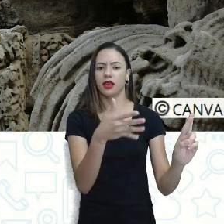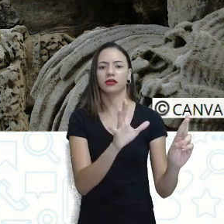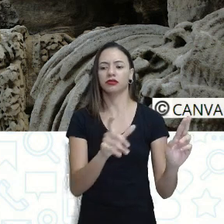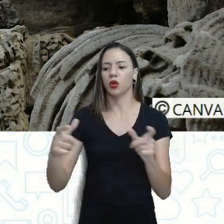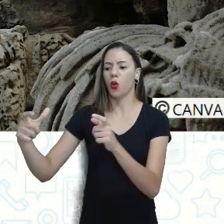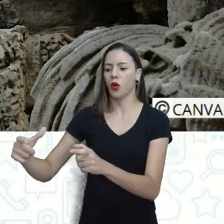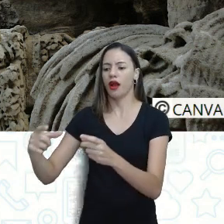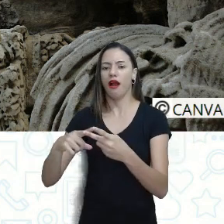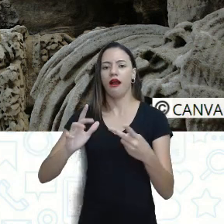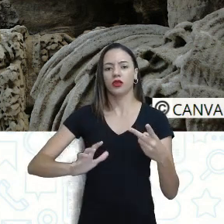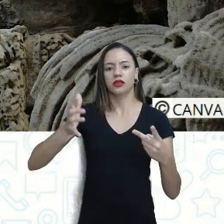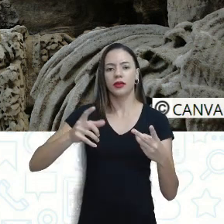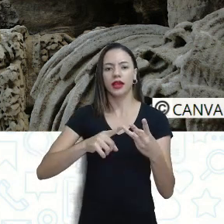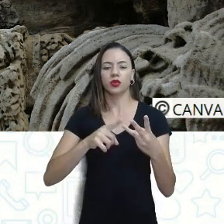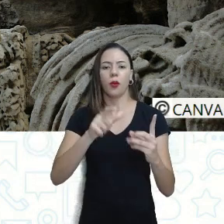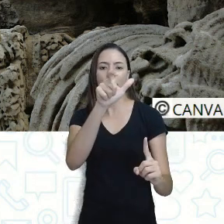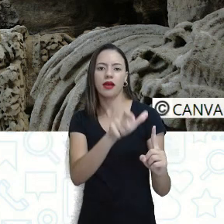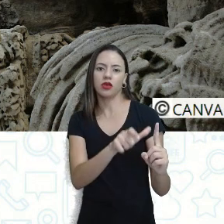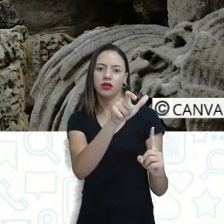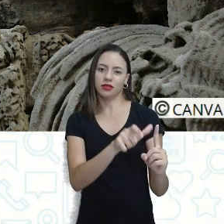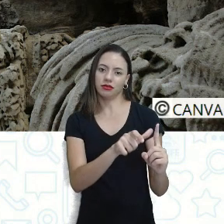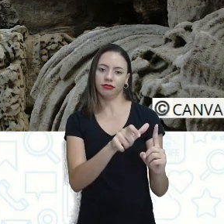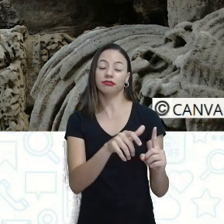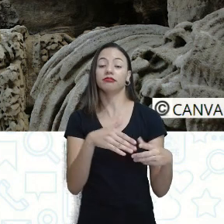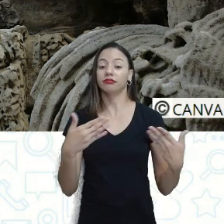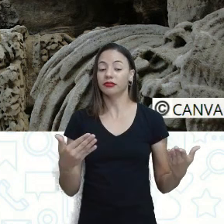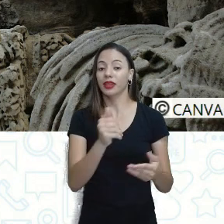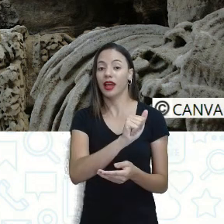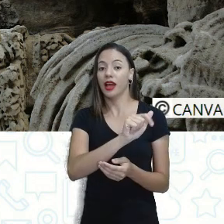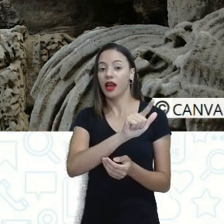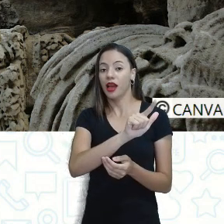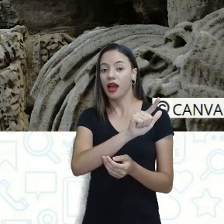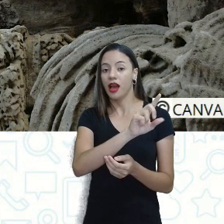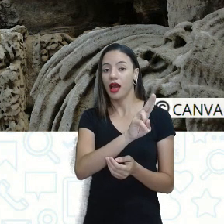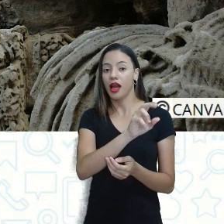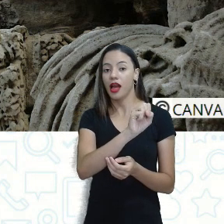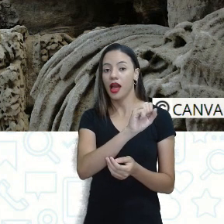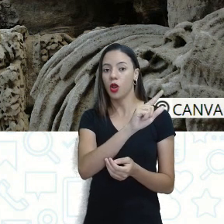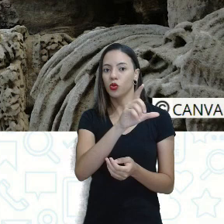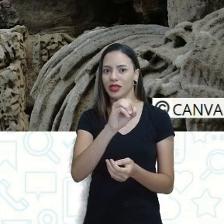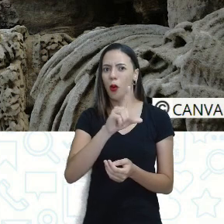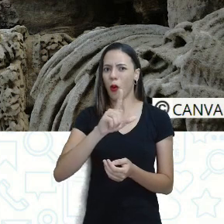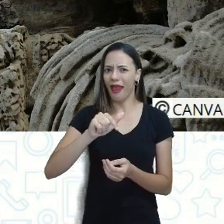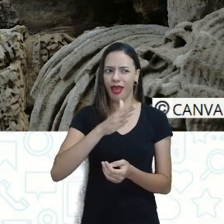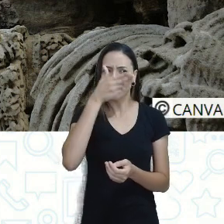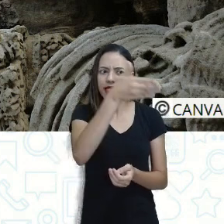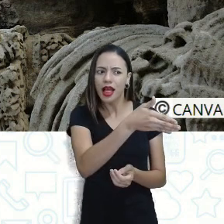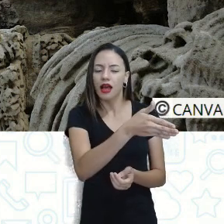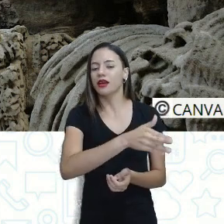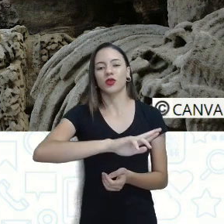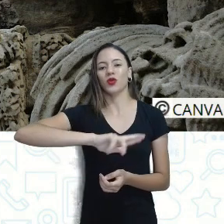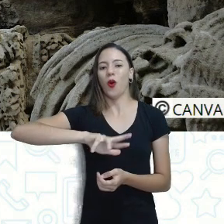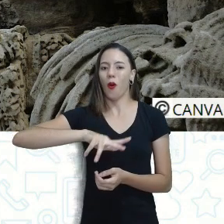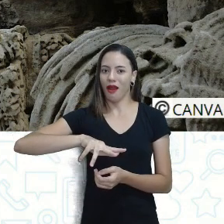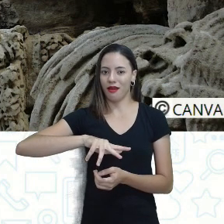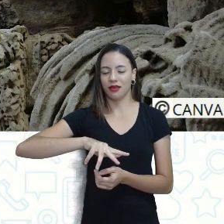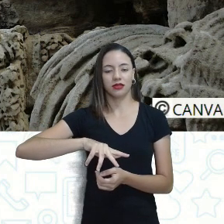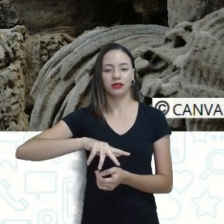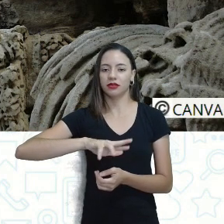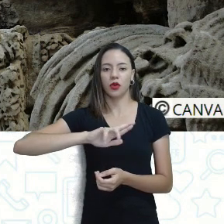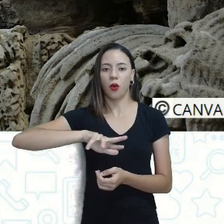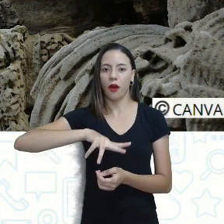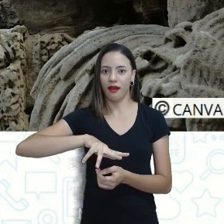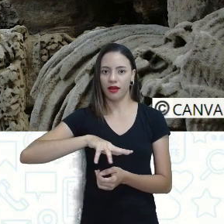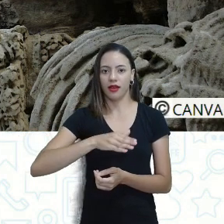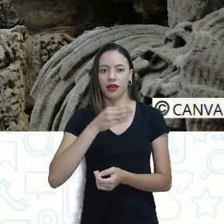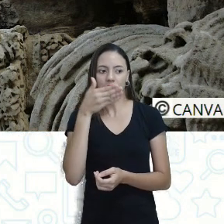ou acontecimento, por exemplo. A alusão não é considerada direta, então não é uma intertextualidade direta. Isso